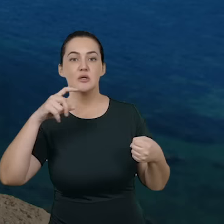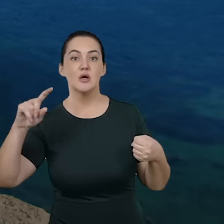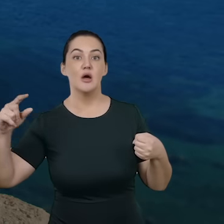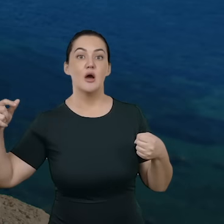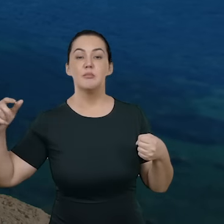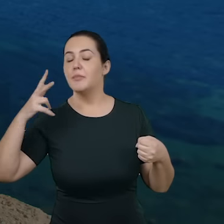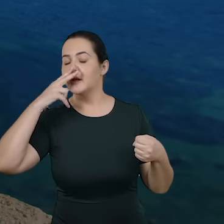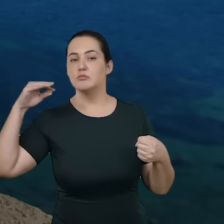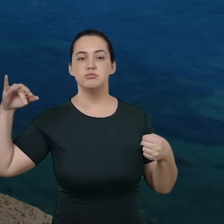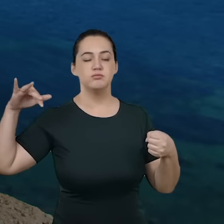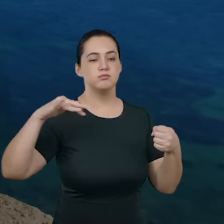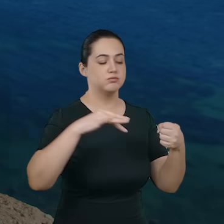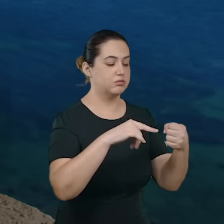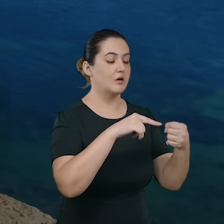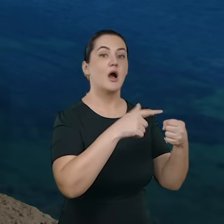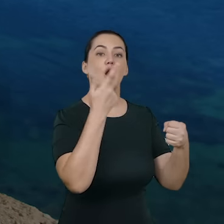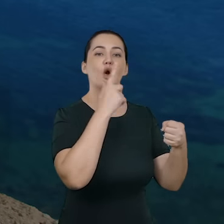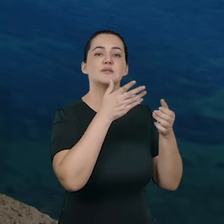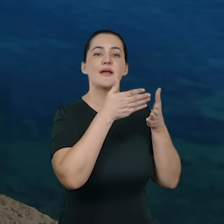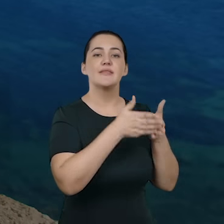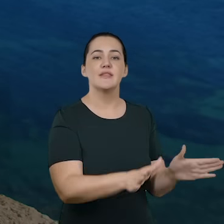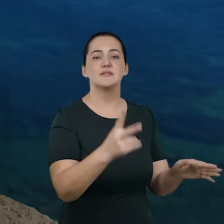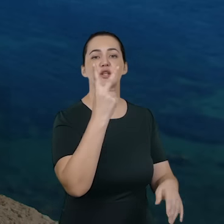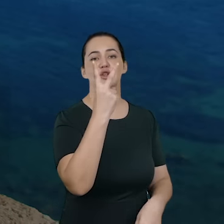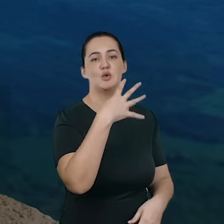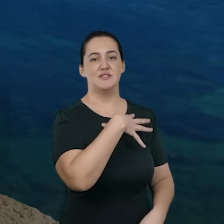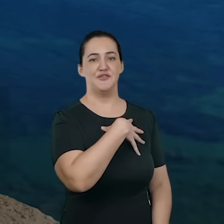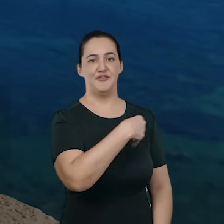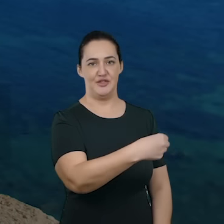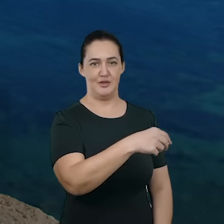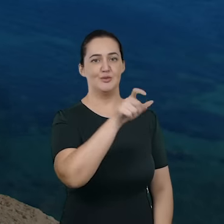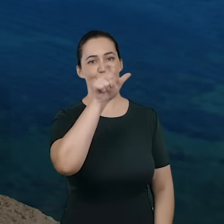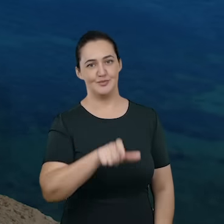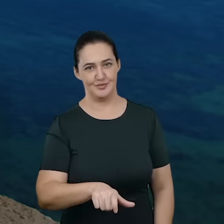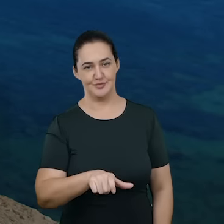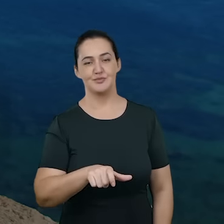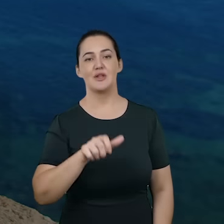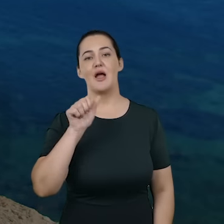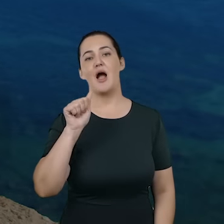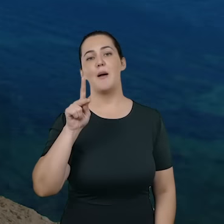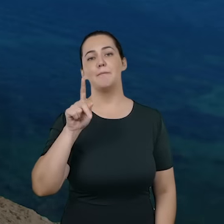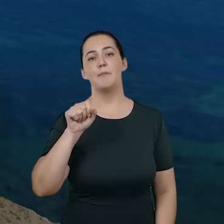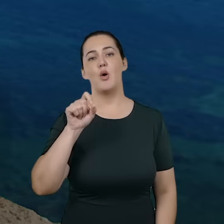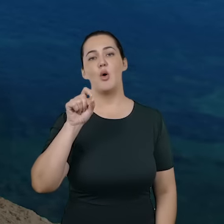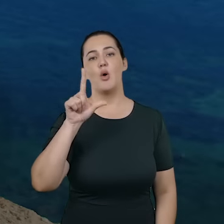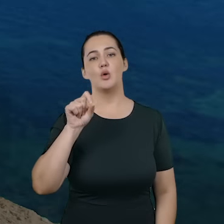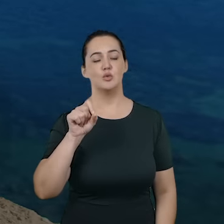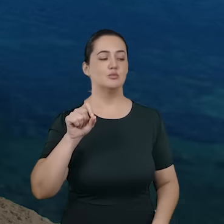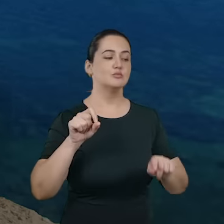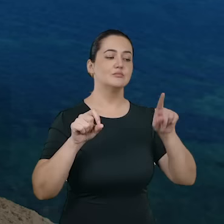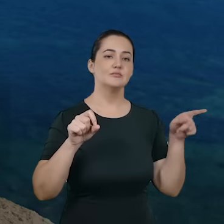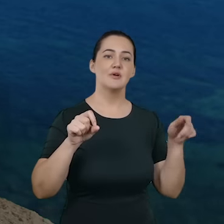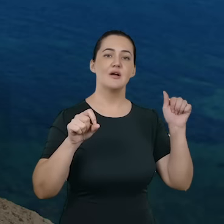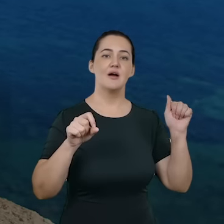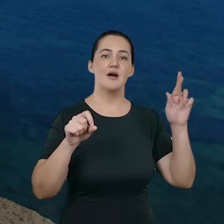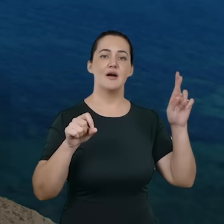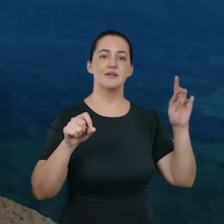dragão, ela dá à luz aos seus 2 filhos, que, como eu falei, seriam o deus Apolo e a